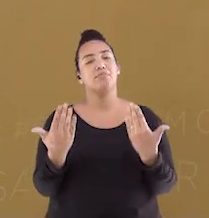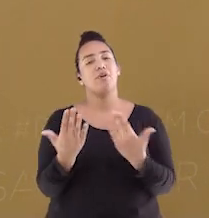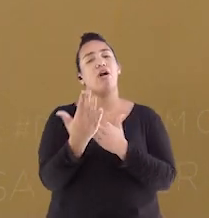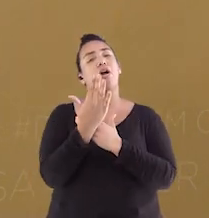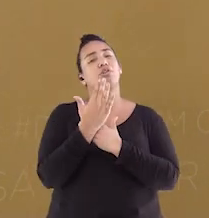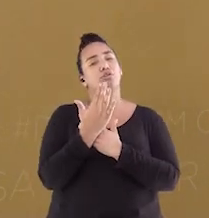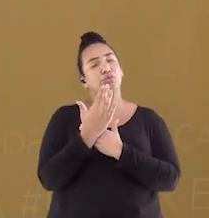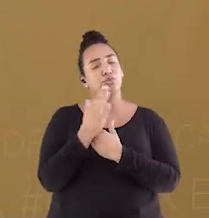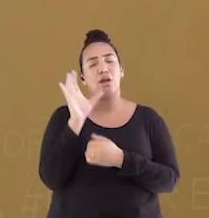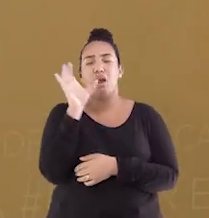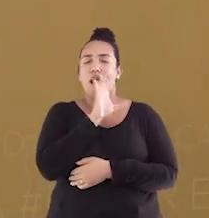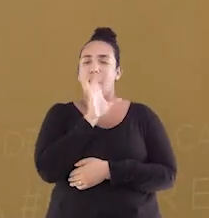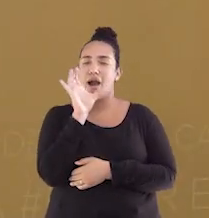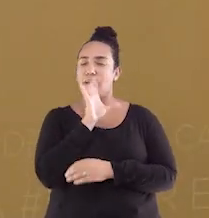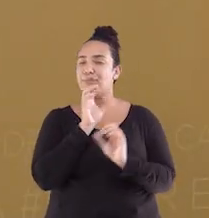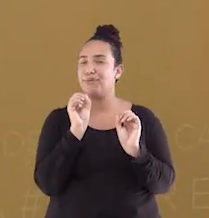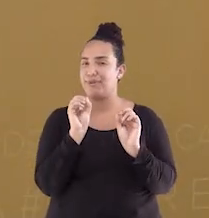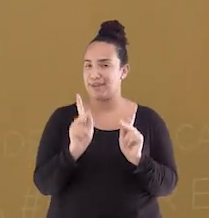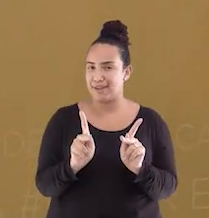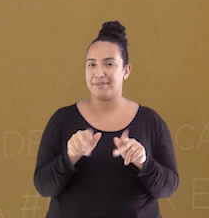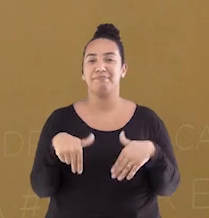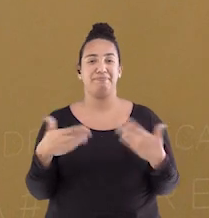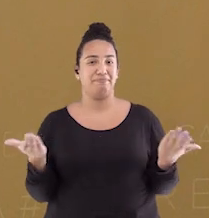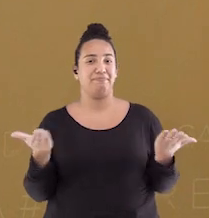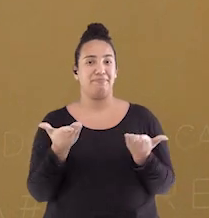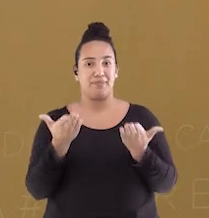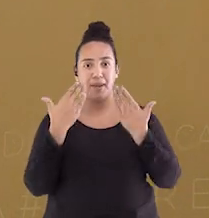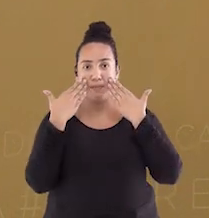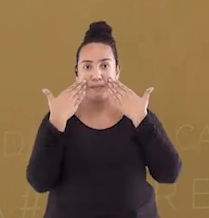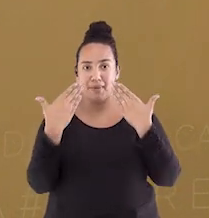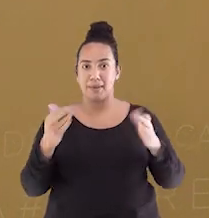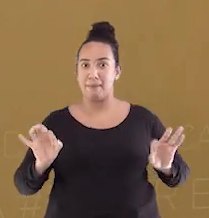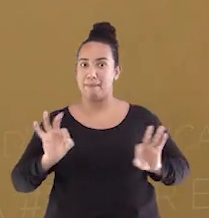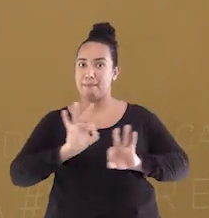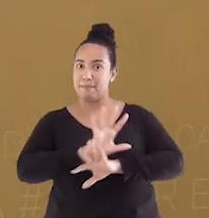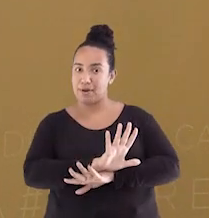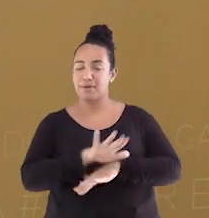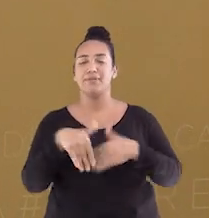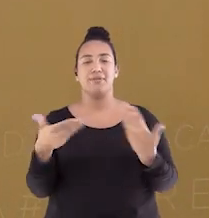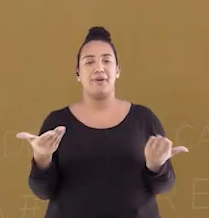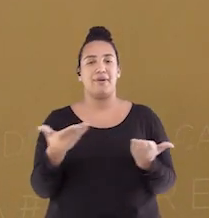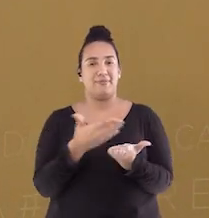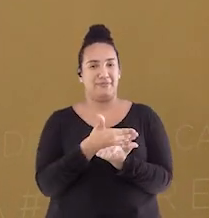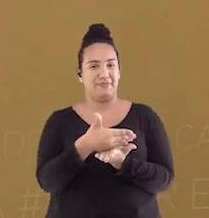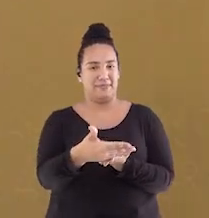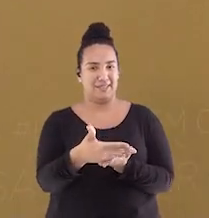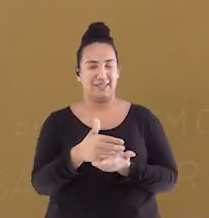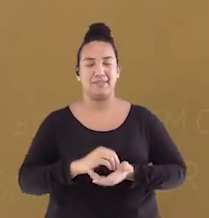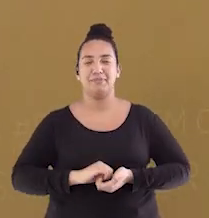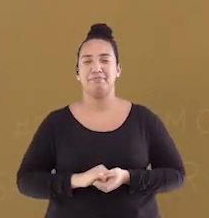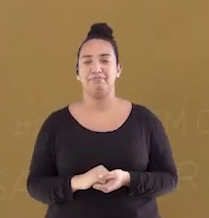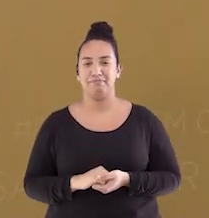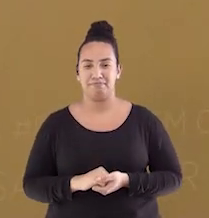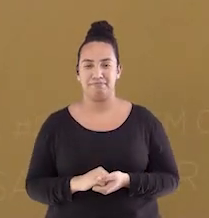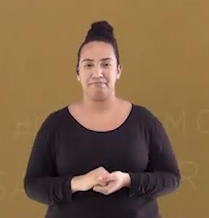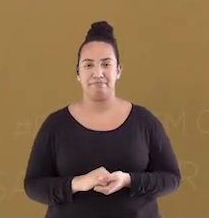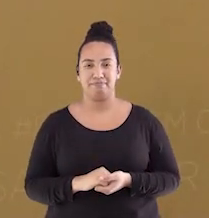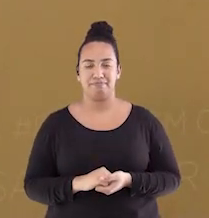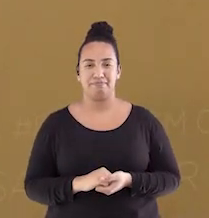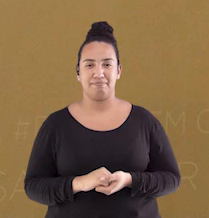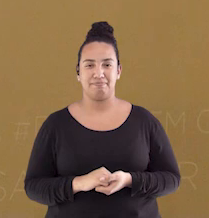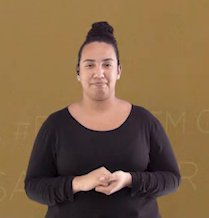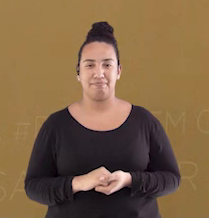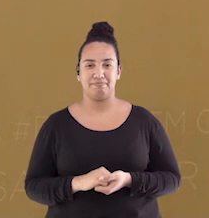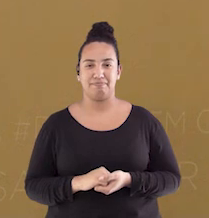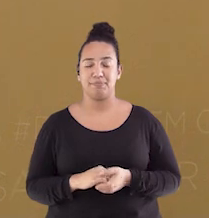nem 2 minutos. E agora sim, formalidades cumpridas, vamos para o nosso programa. Eu acho